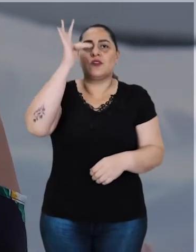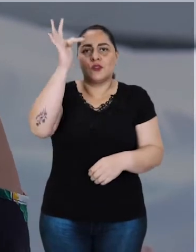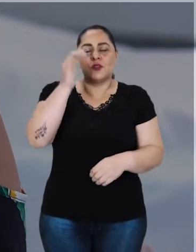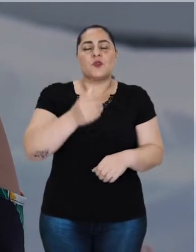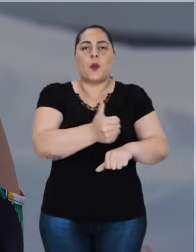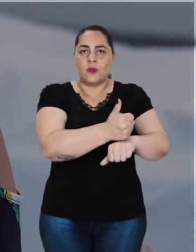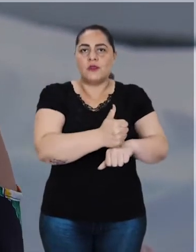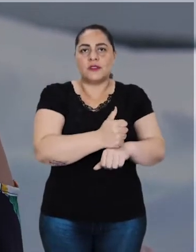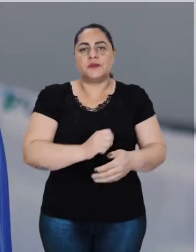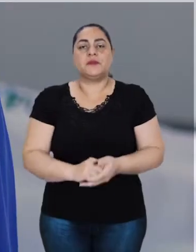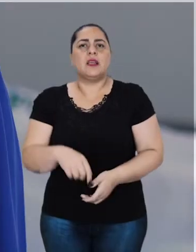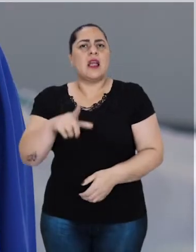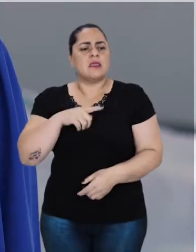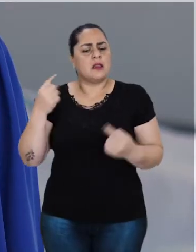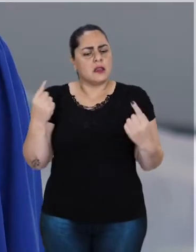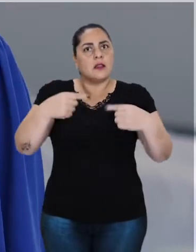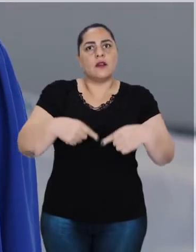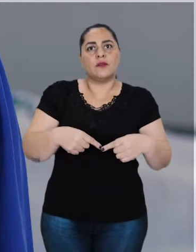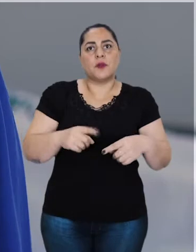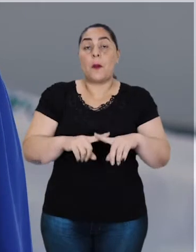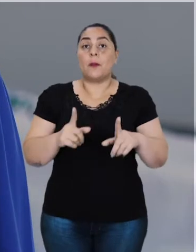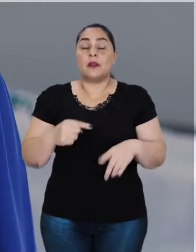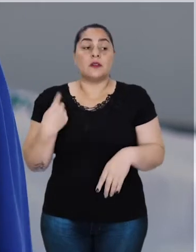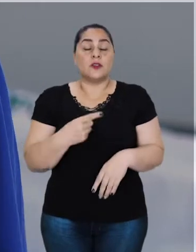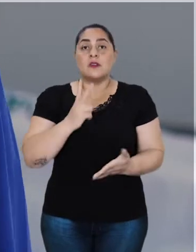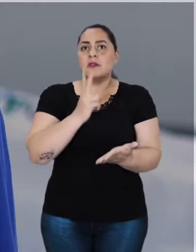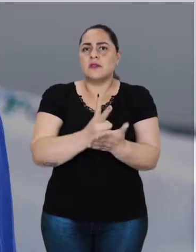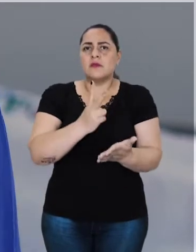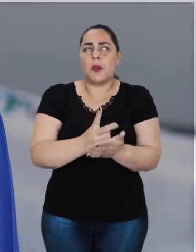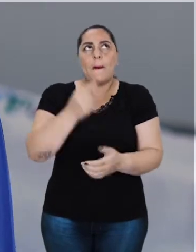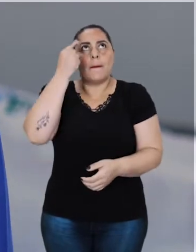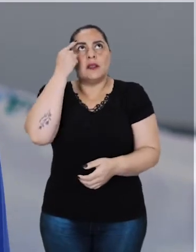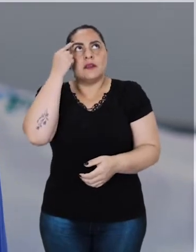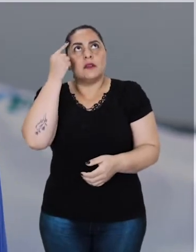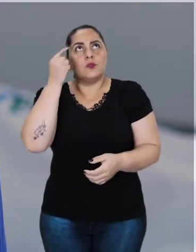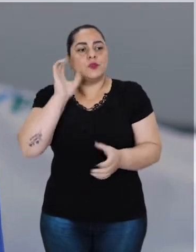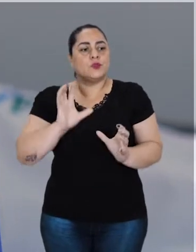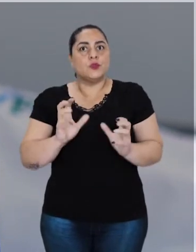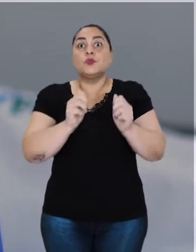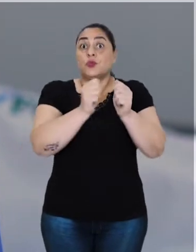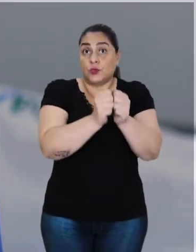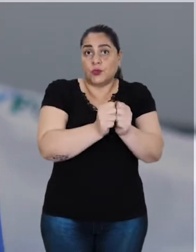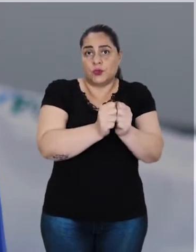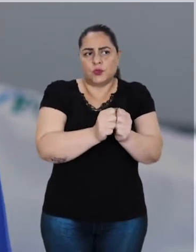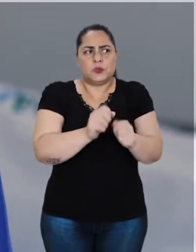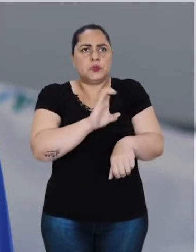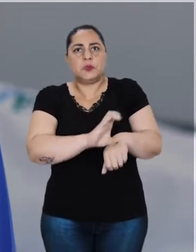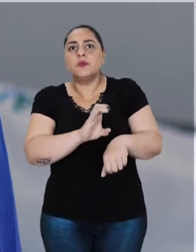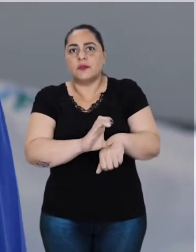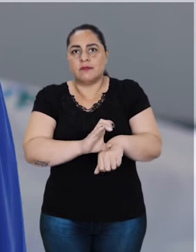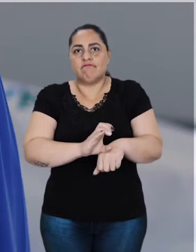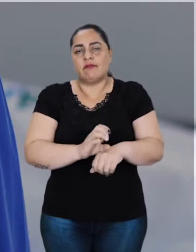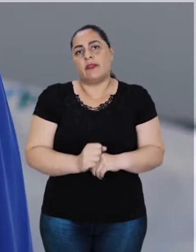um futuro como profissional. Um dos desafios é que a gente está sempre repensando coletivamente o curso, e que